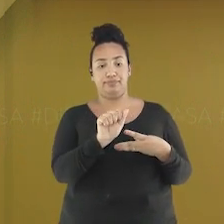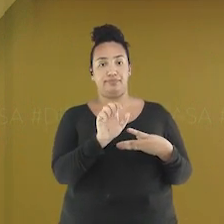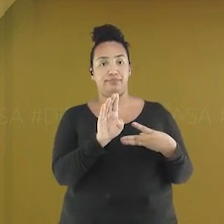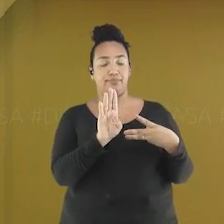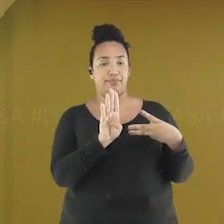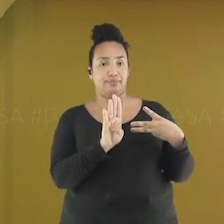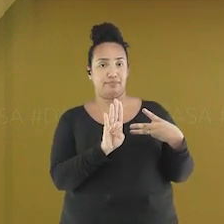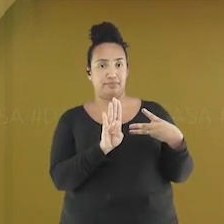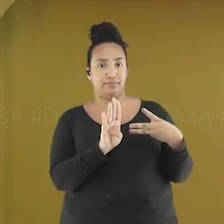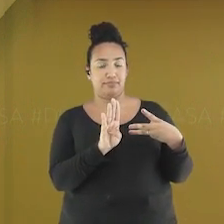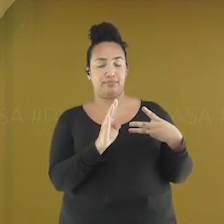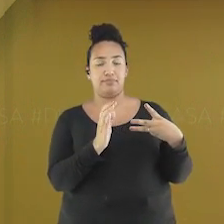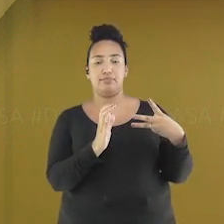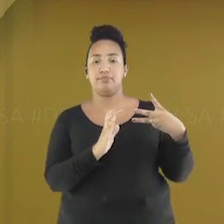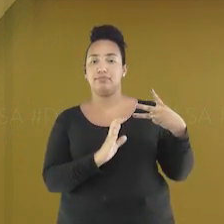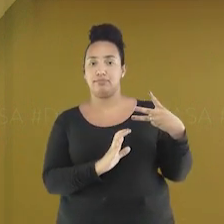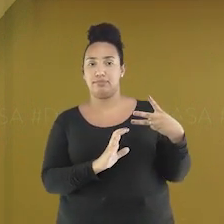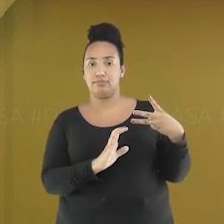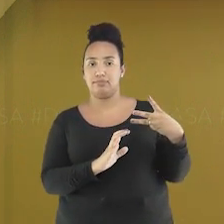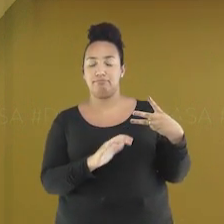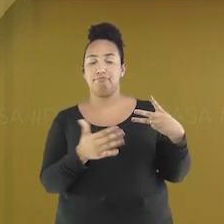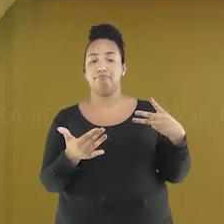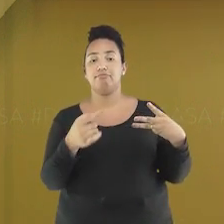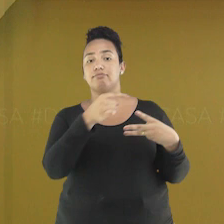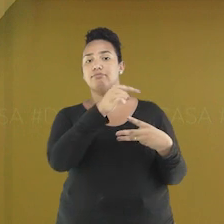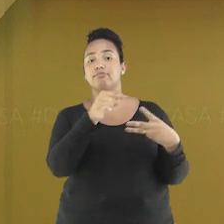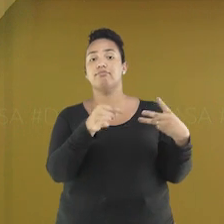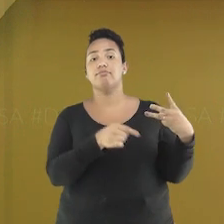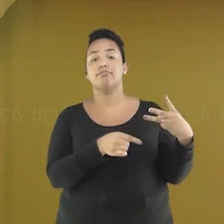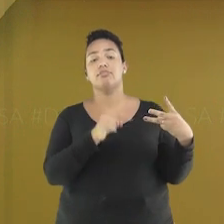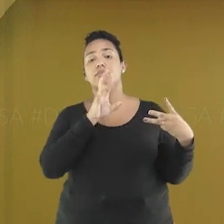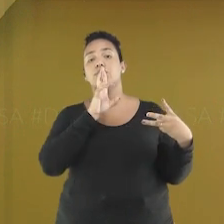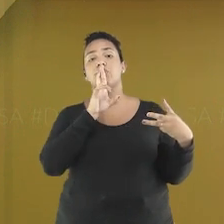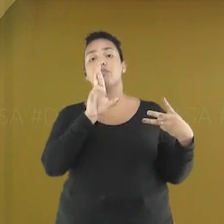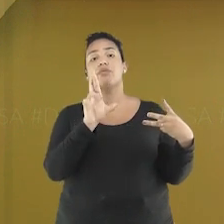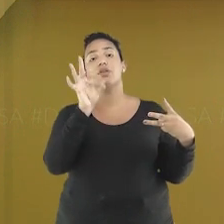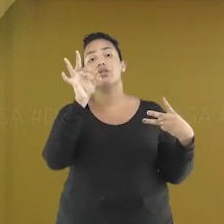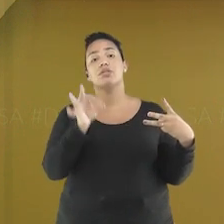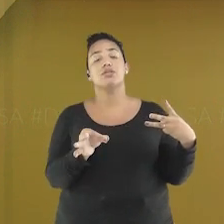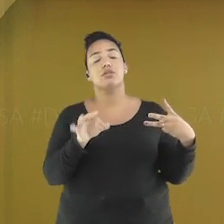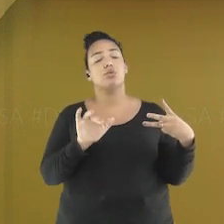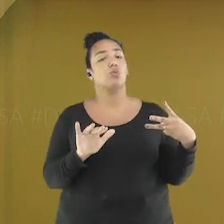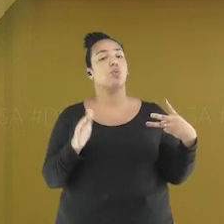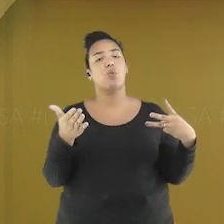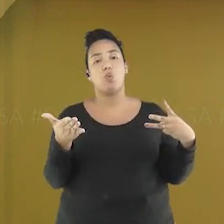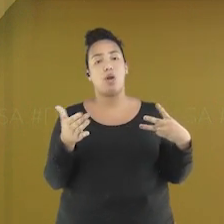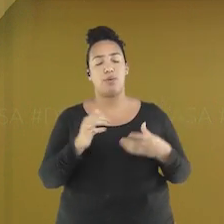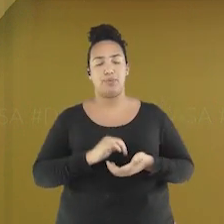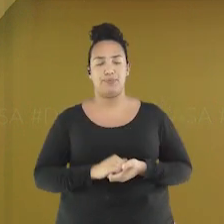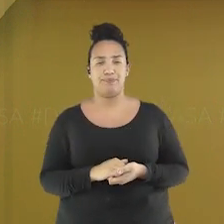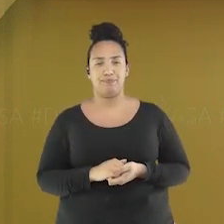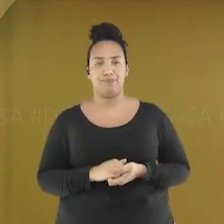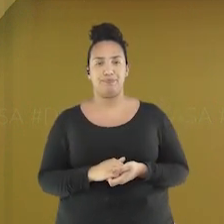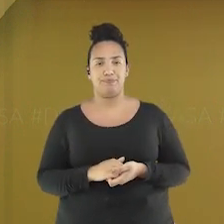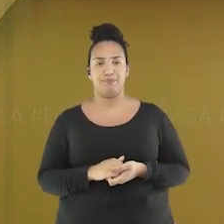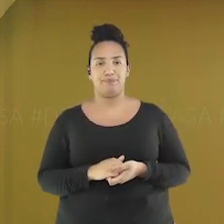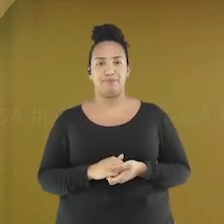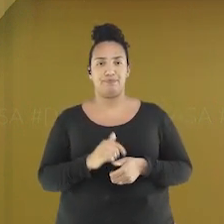and their achievements. B. Women and their achievements. C. Workers and their